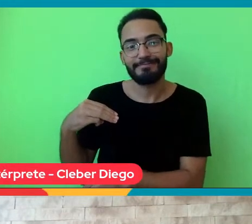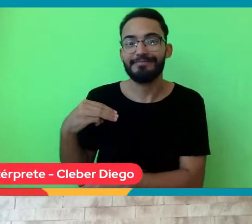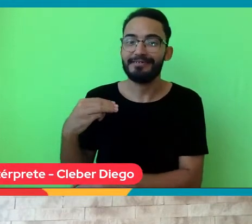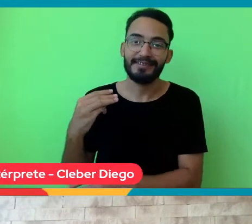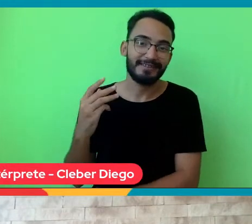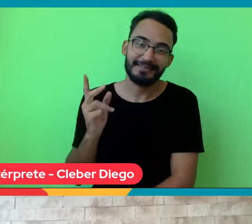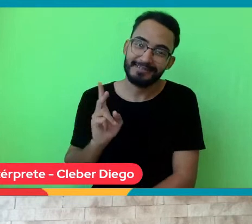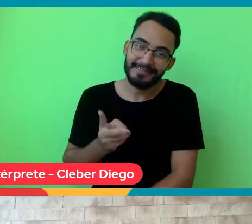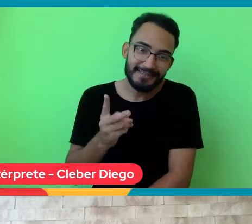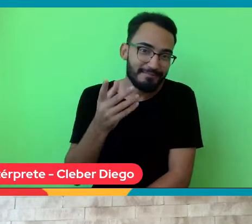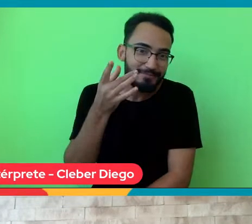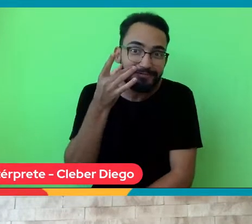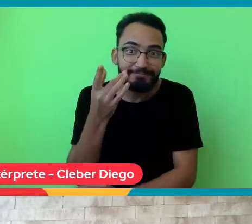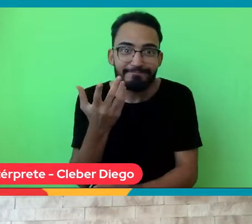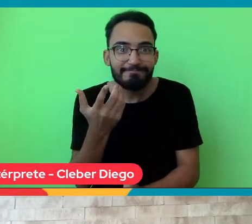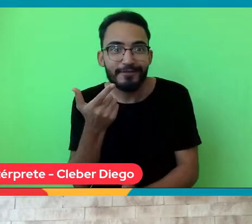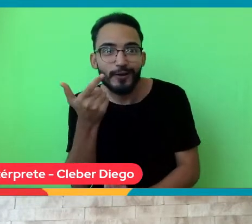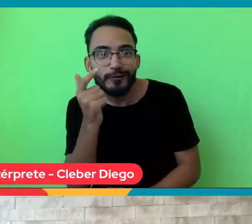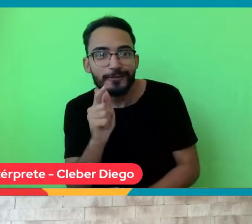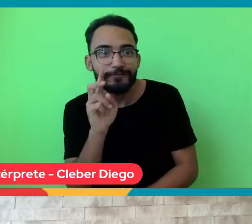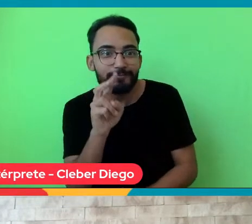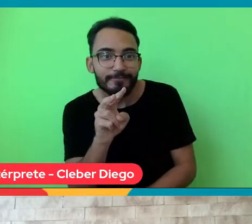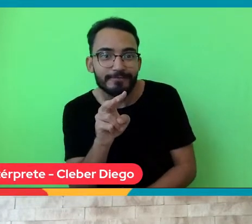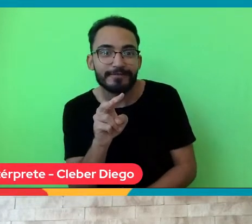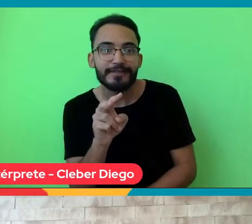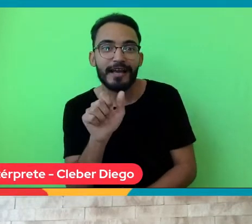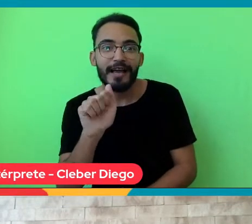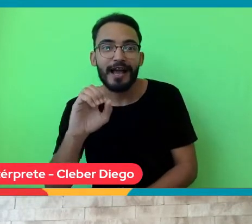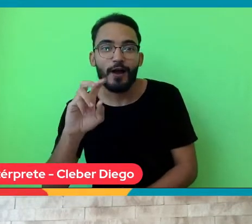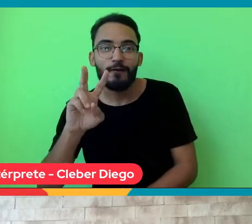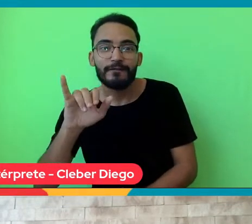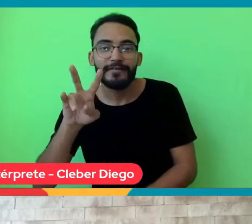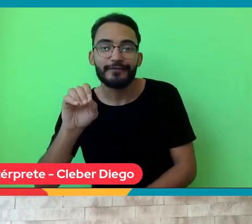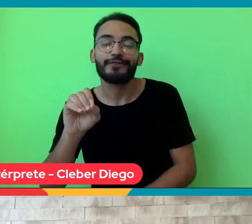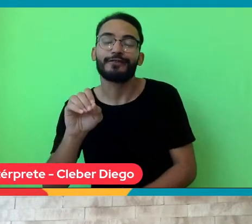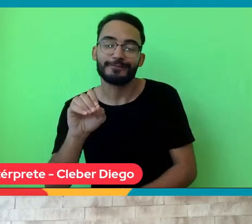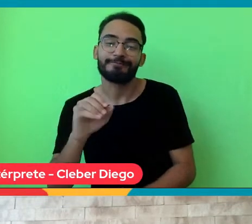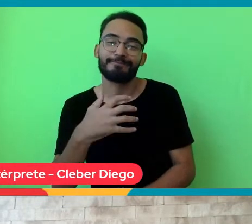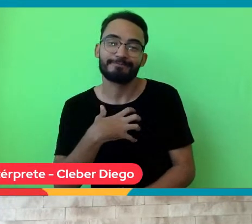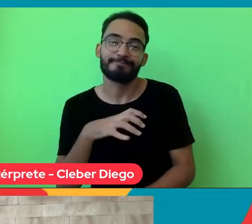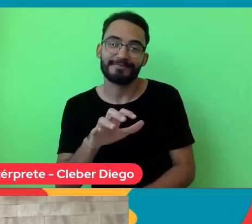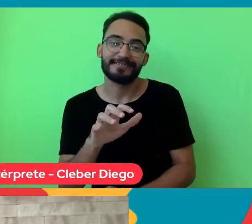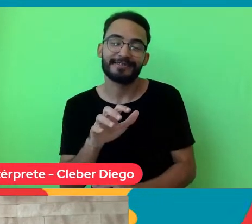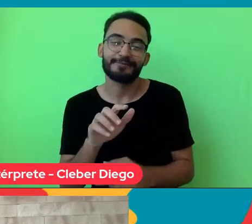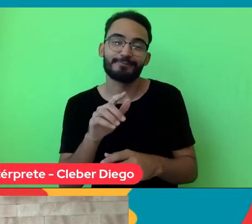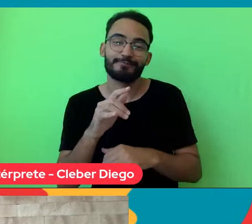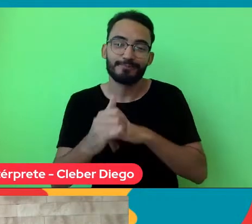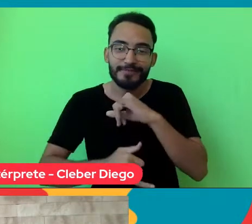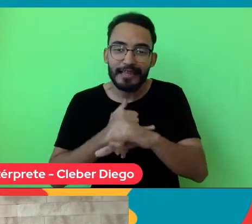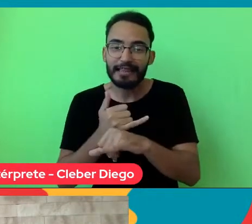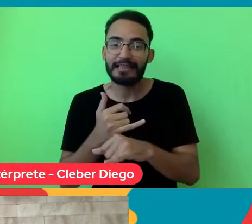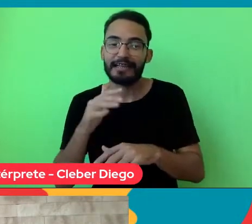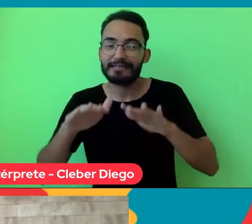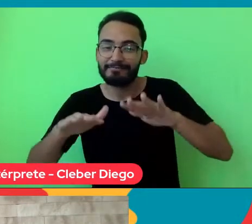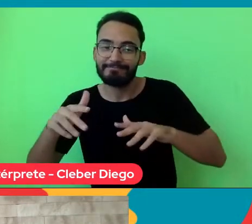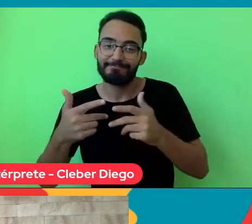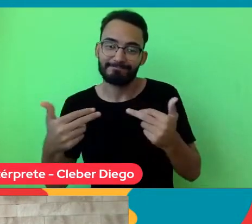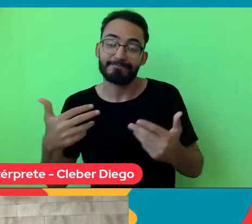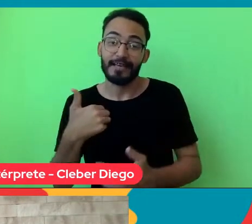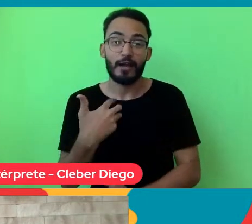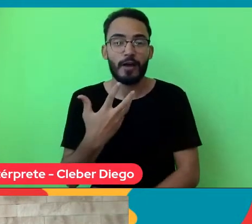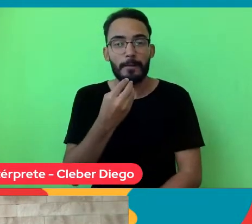né? A gente trava, a gente está de casa. Então, eu queria aproveitar esse momento que a gente